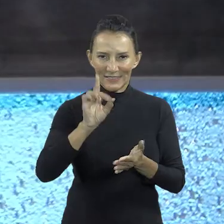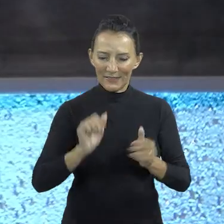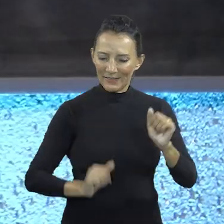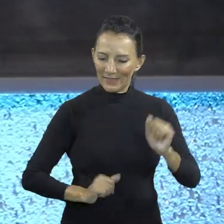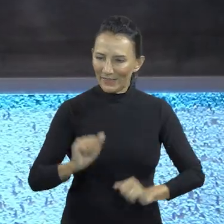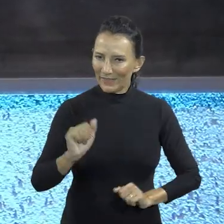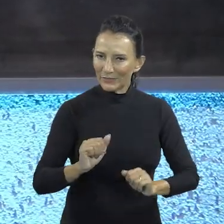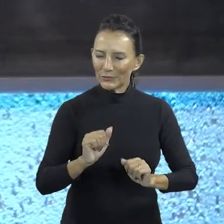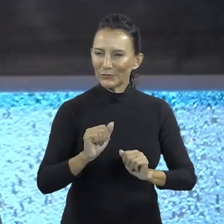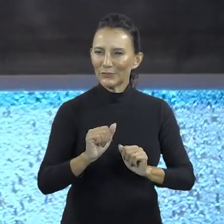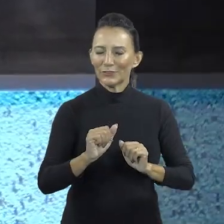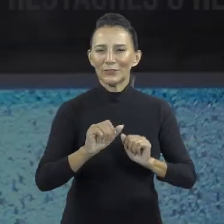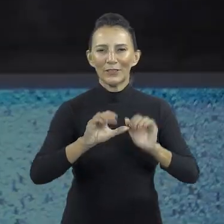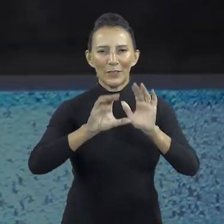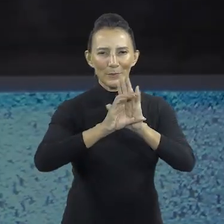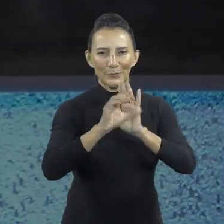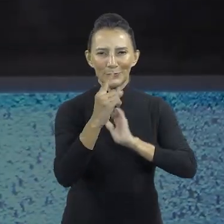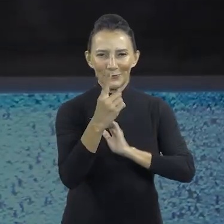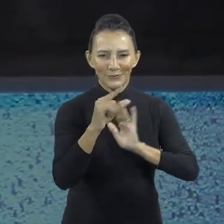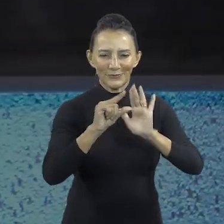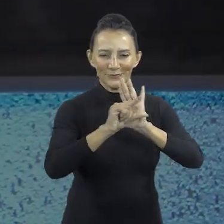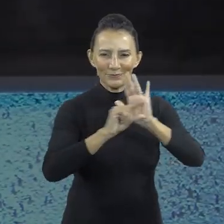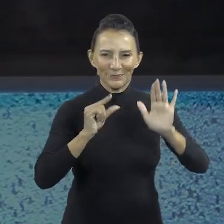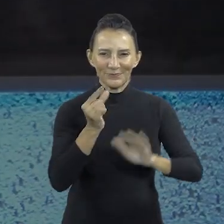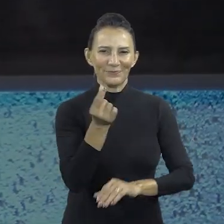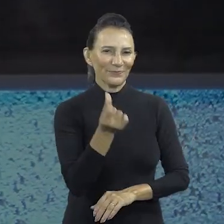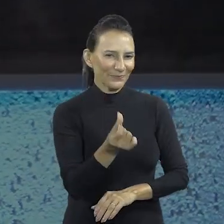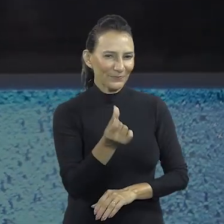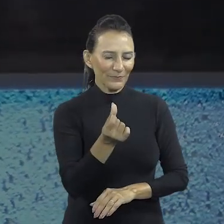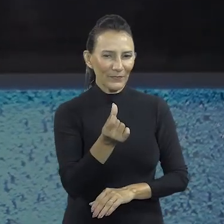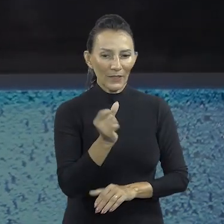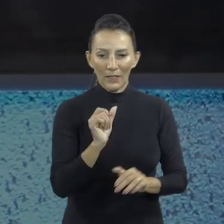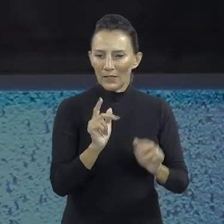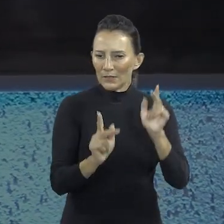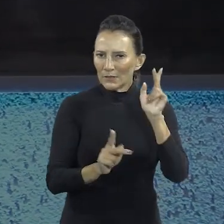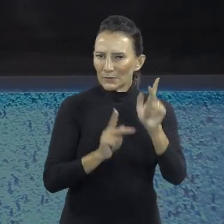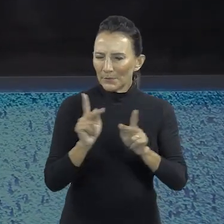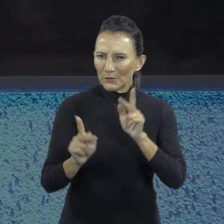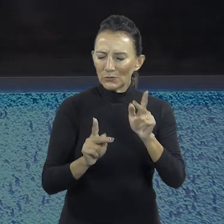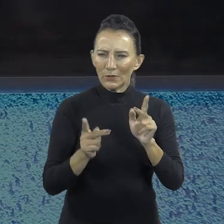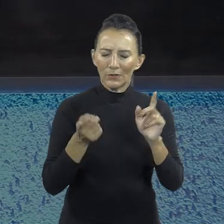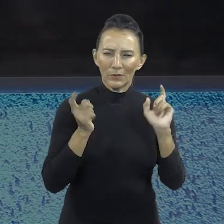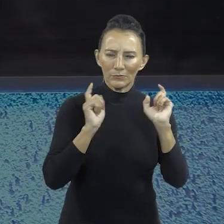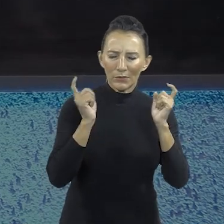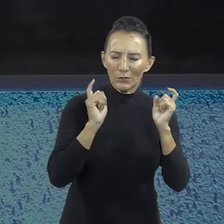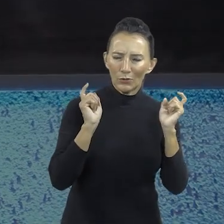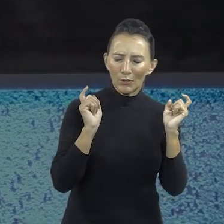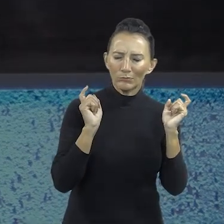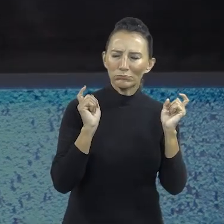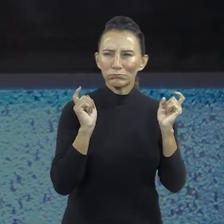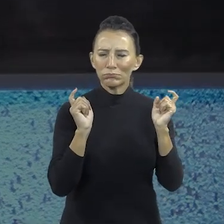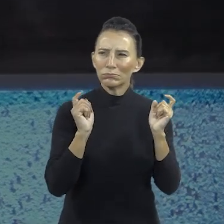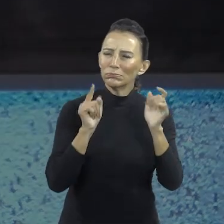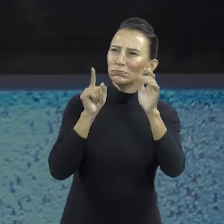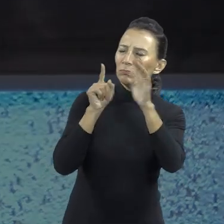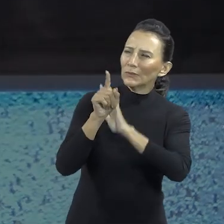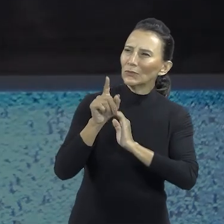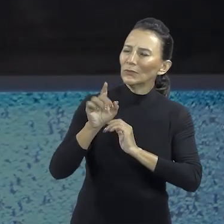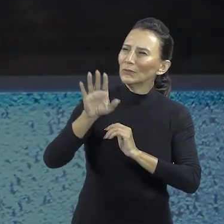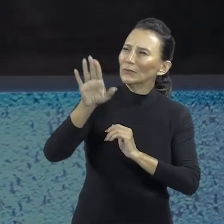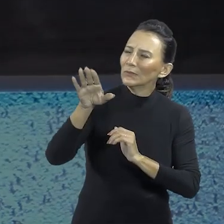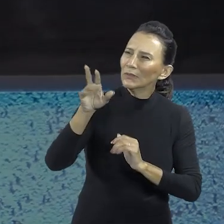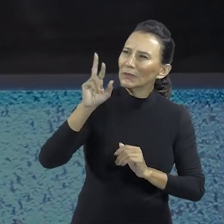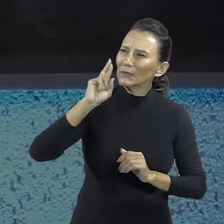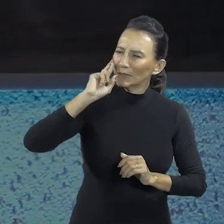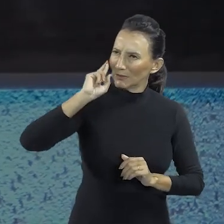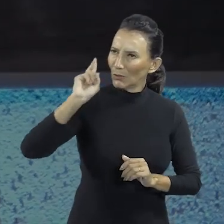1, 6. Então os que estavam reunidos lhe perguntaram, Senhor, será